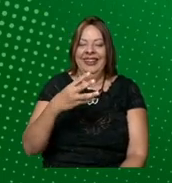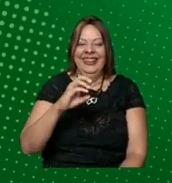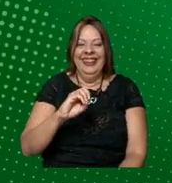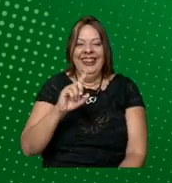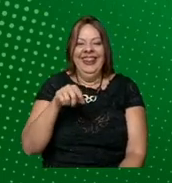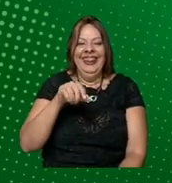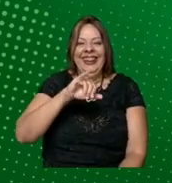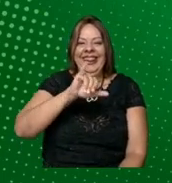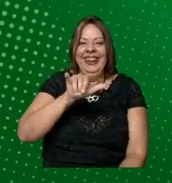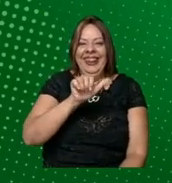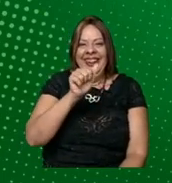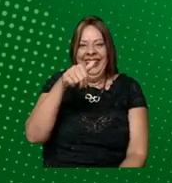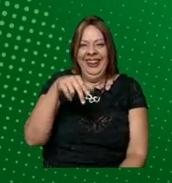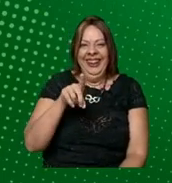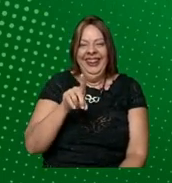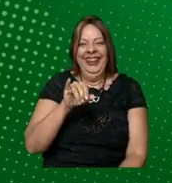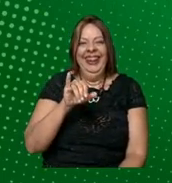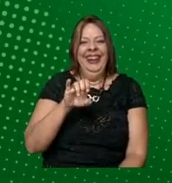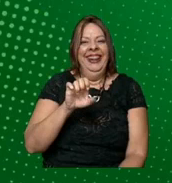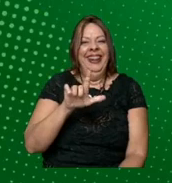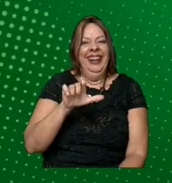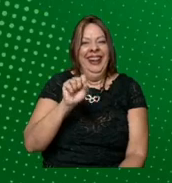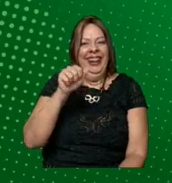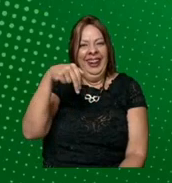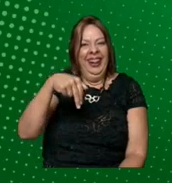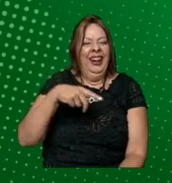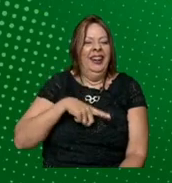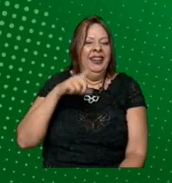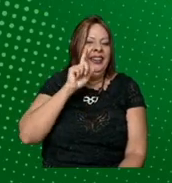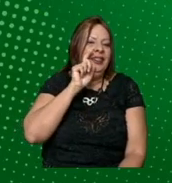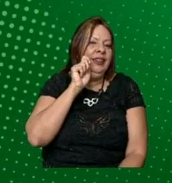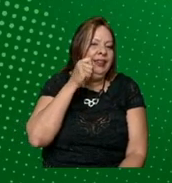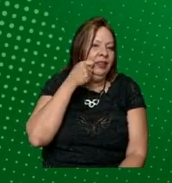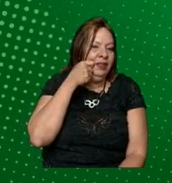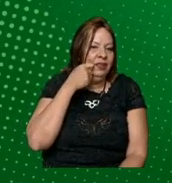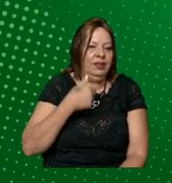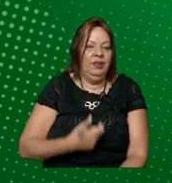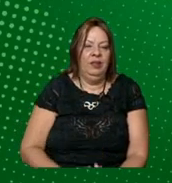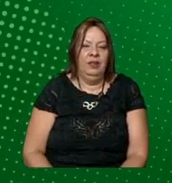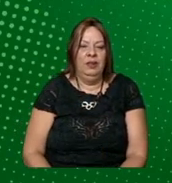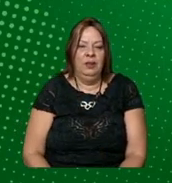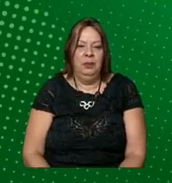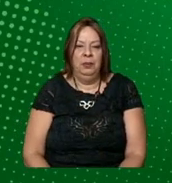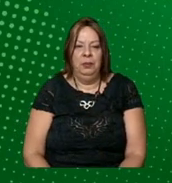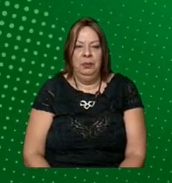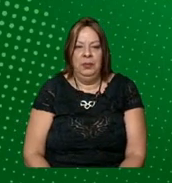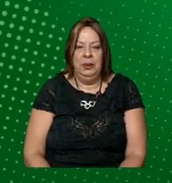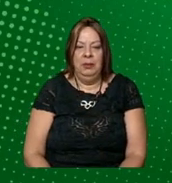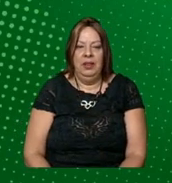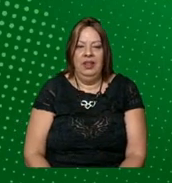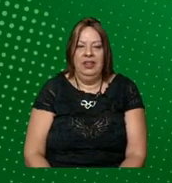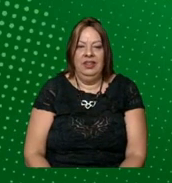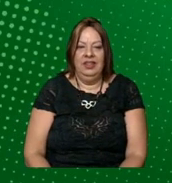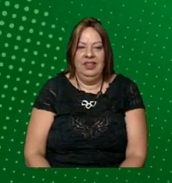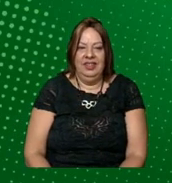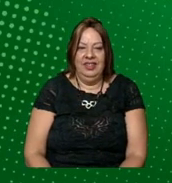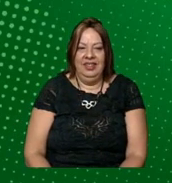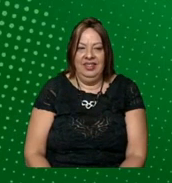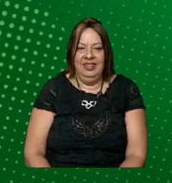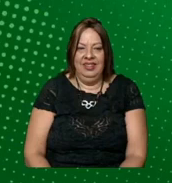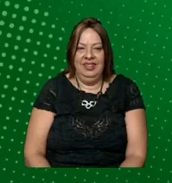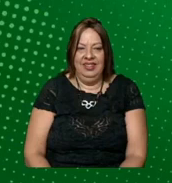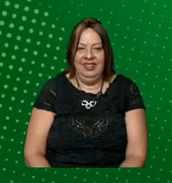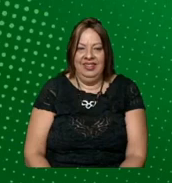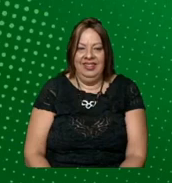280340, Jandielson, aqui de Aracaju. A sereia colocou em inglês. Arrasou, sereia. A mermaid.